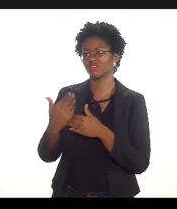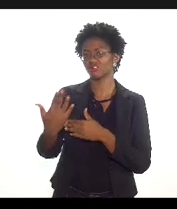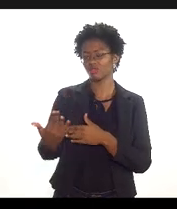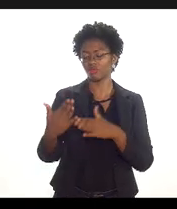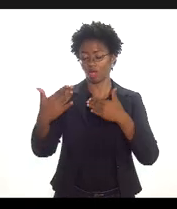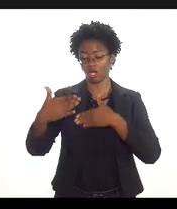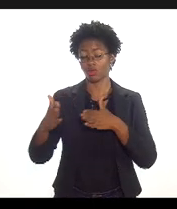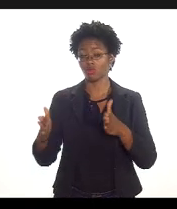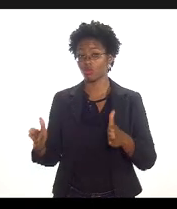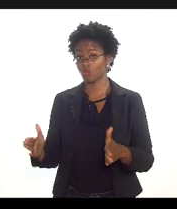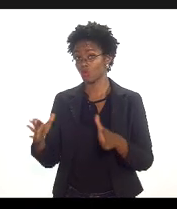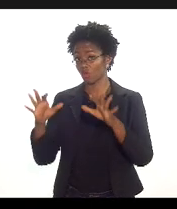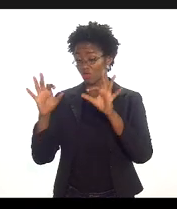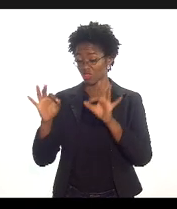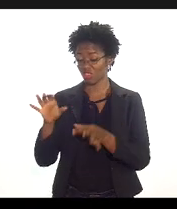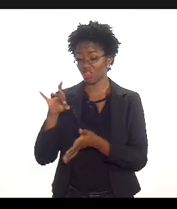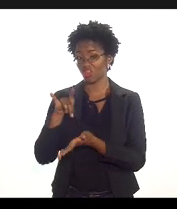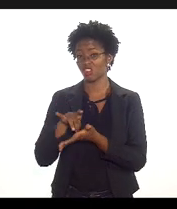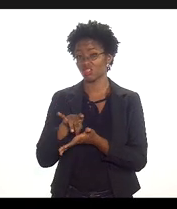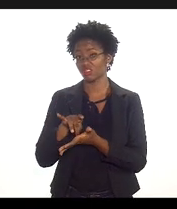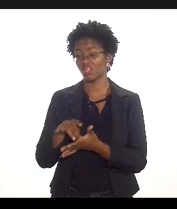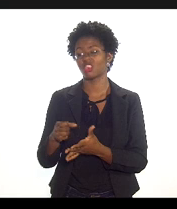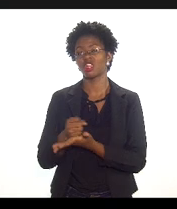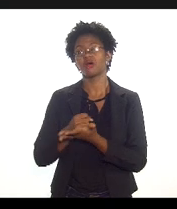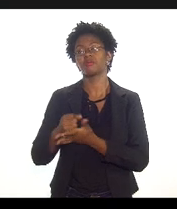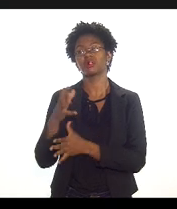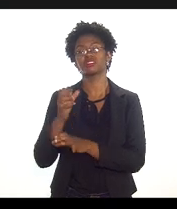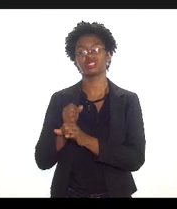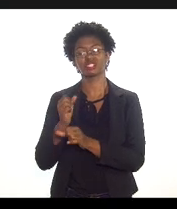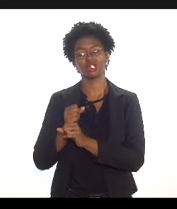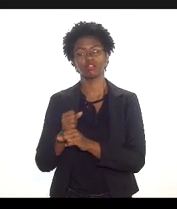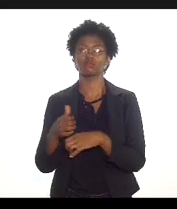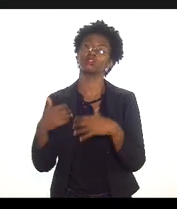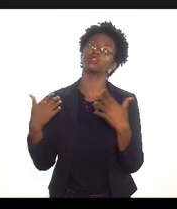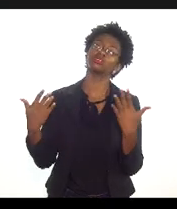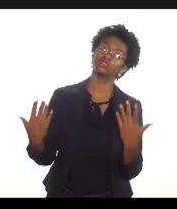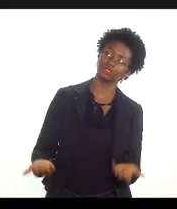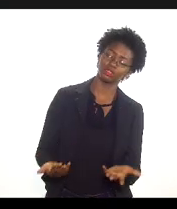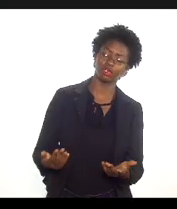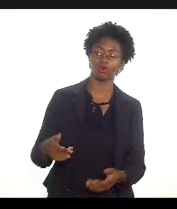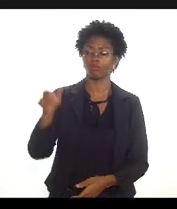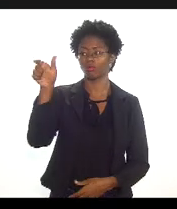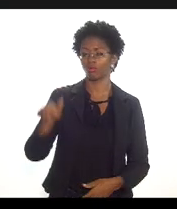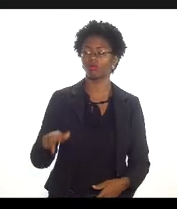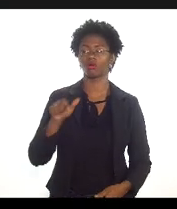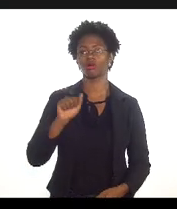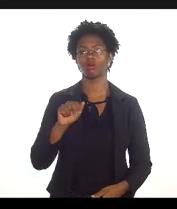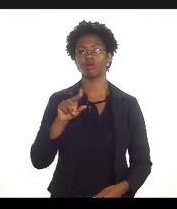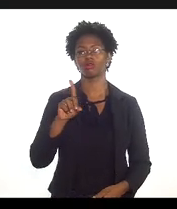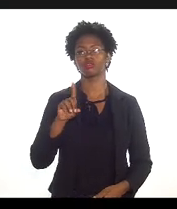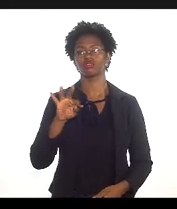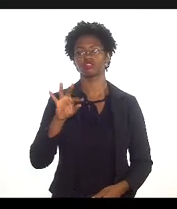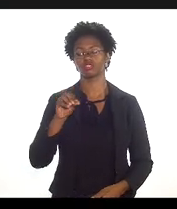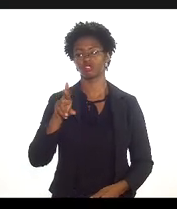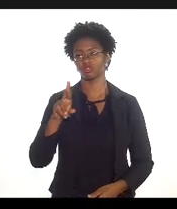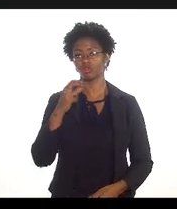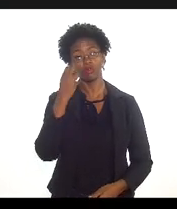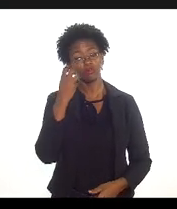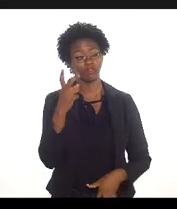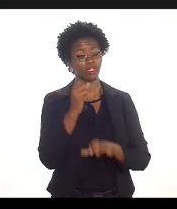original, daquela base de cálculo, cabe ao auditor glosar a despesa.